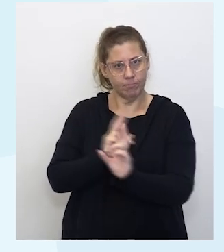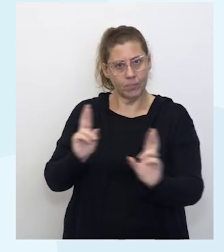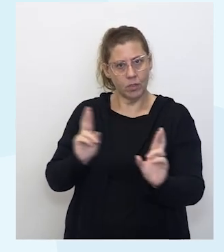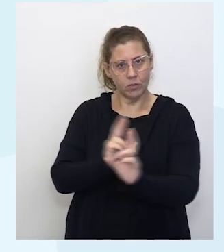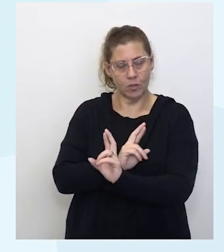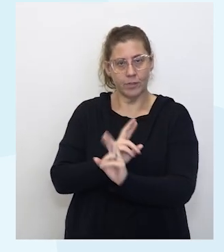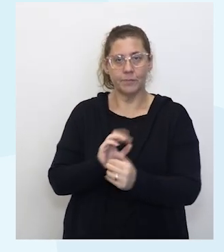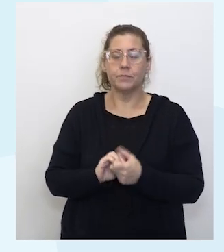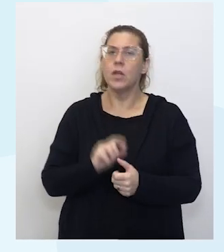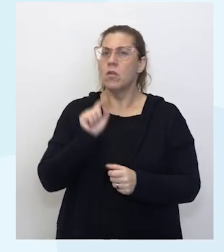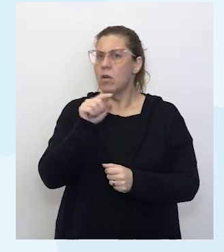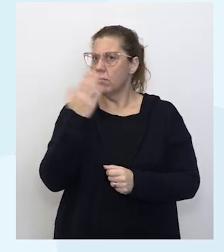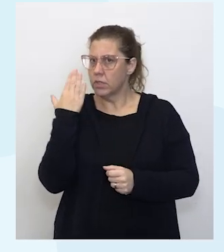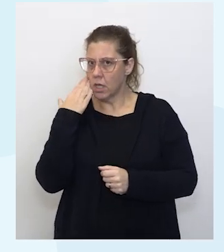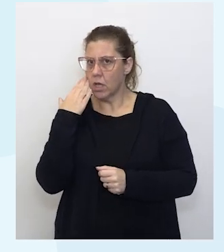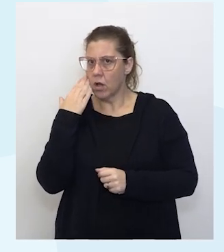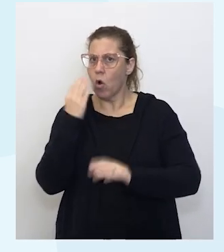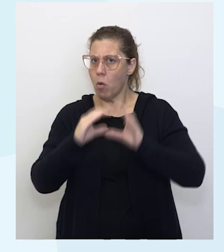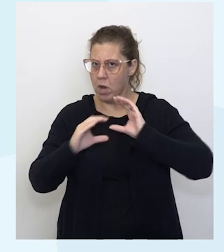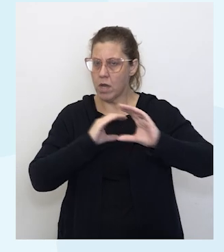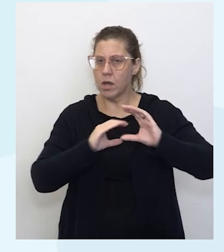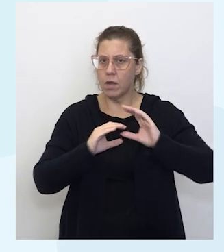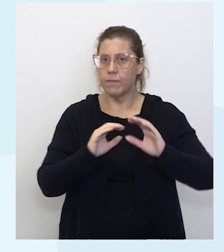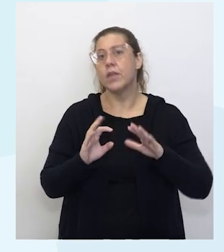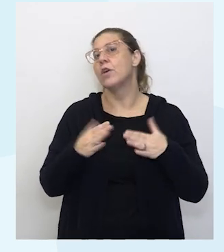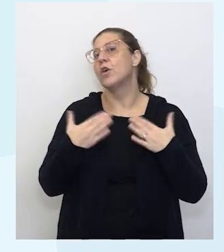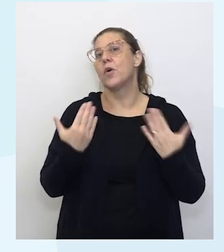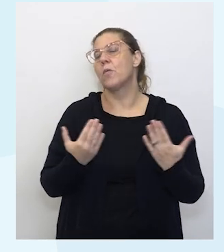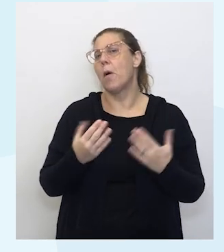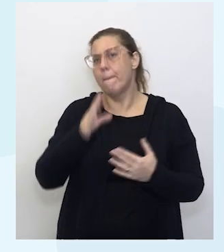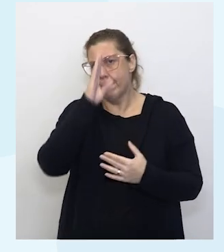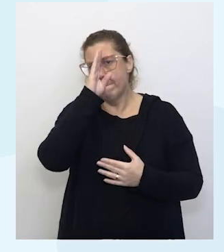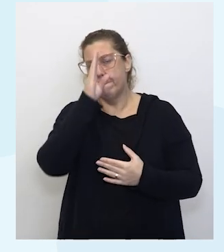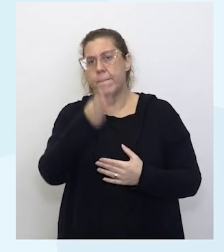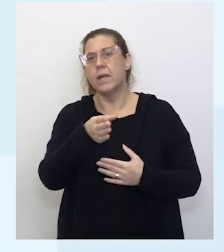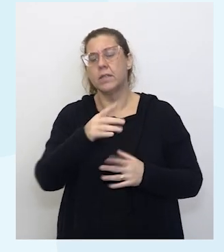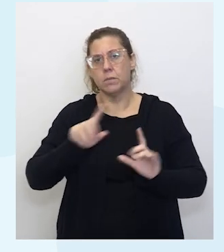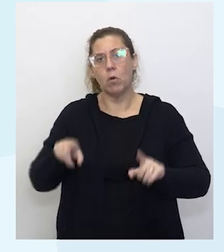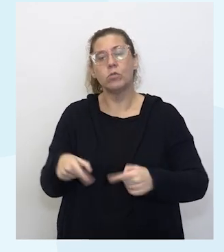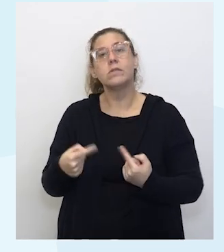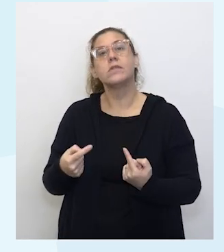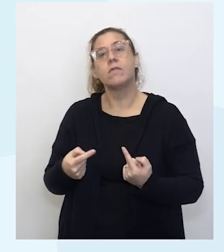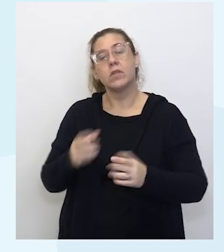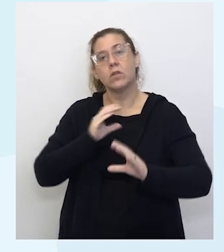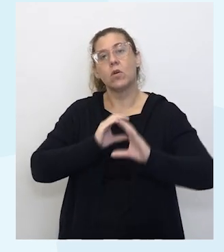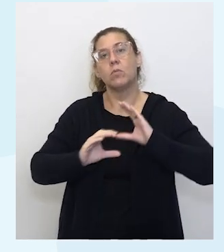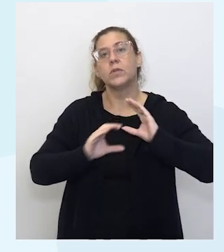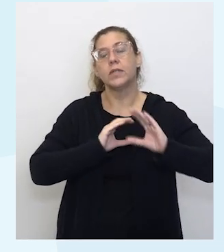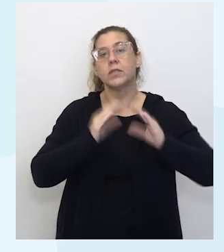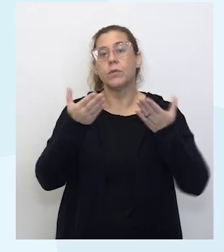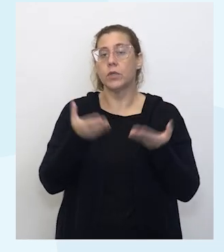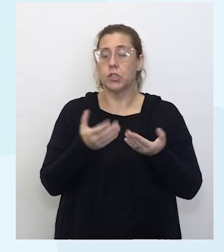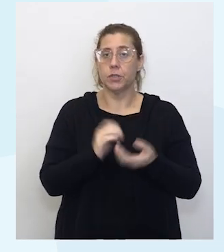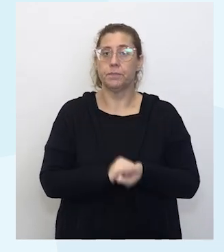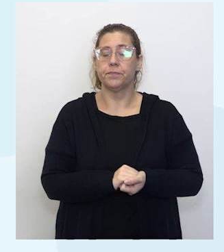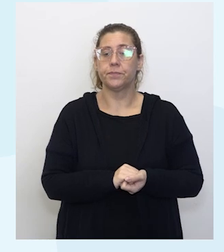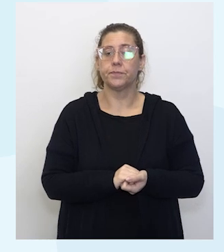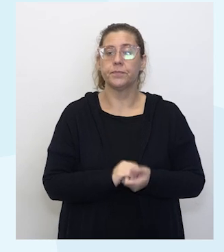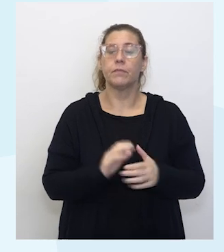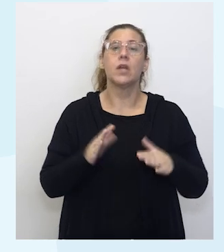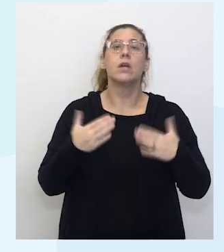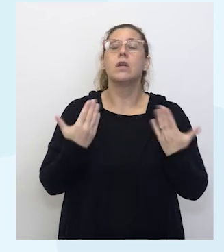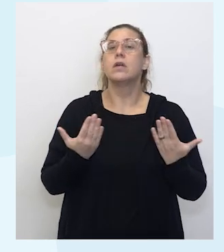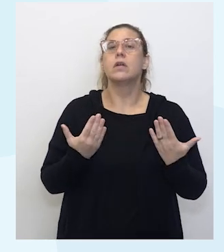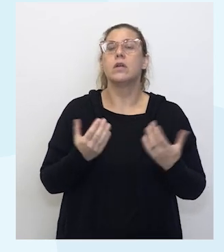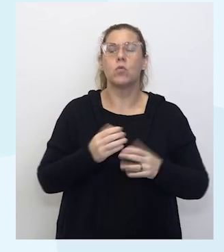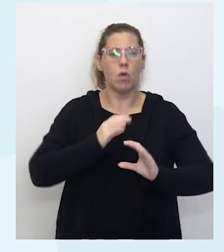si. Você se comunica? Quais são os principais desafios da comunicação hoje? E quais são os